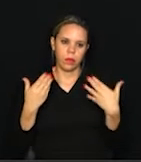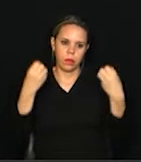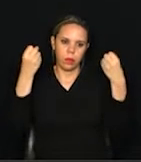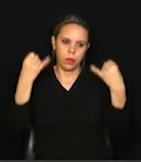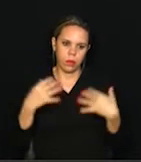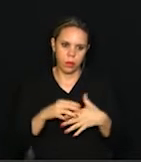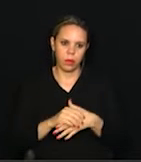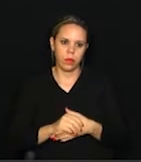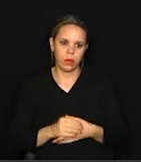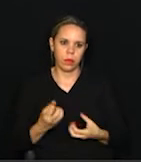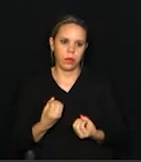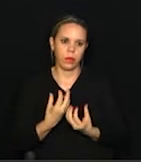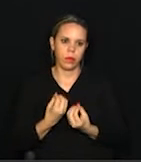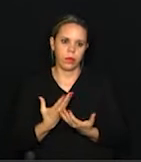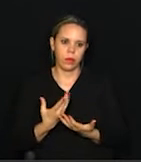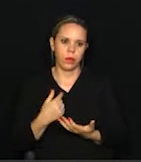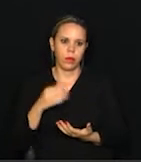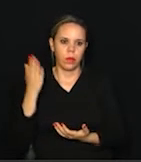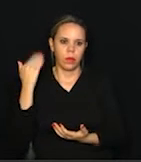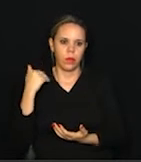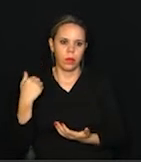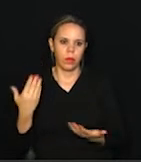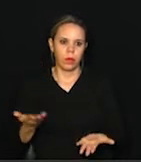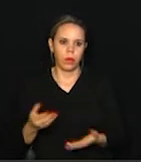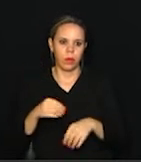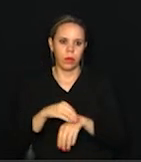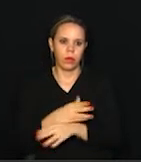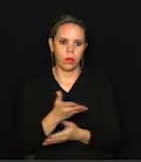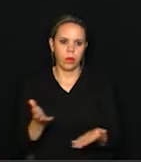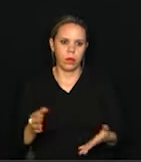esclarecimento, para qualquer informação que eu souber fornecer aos